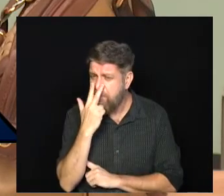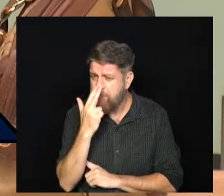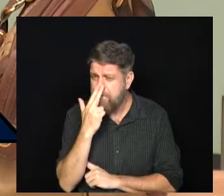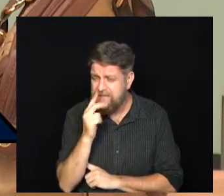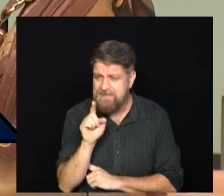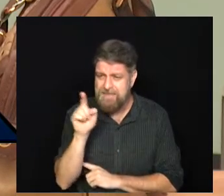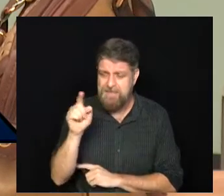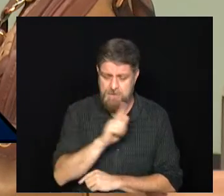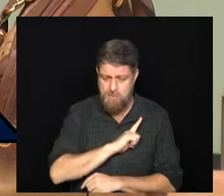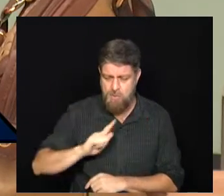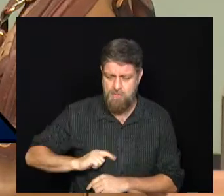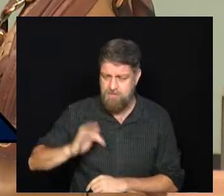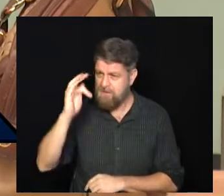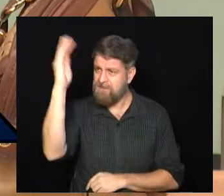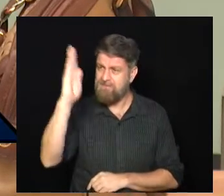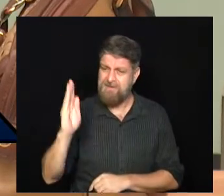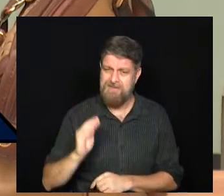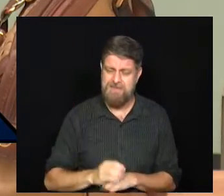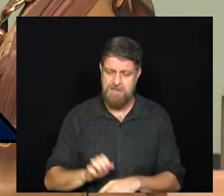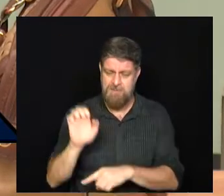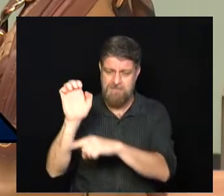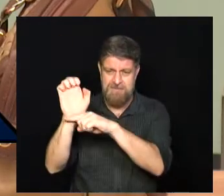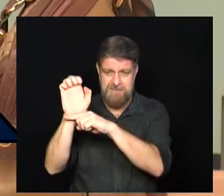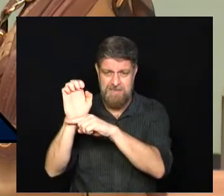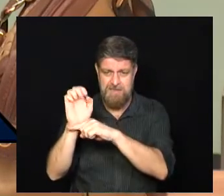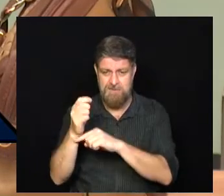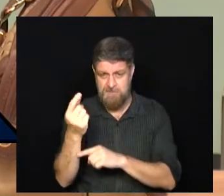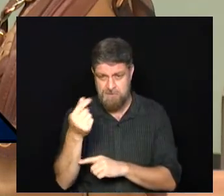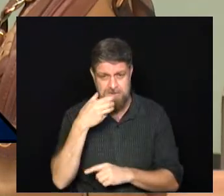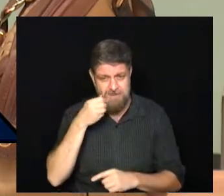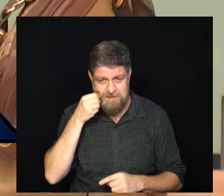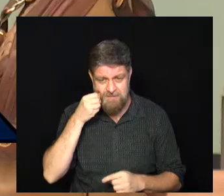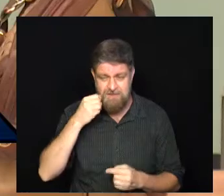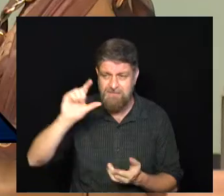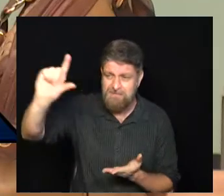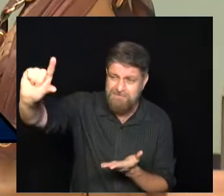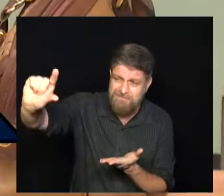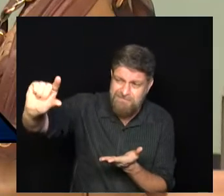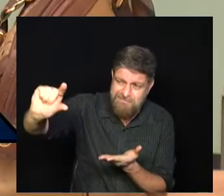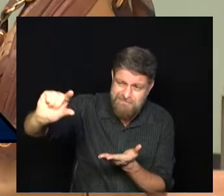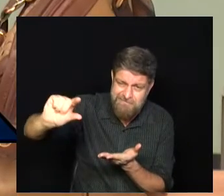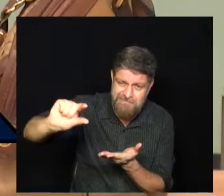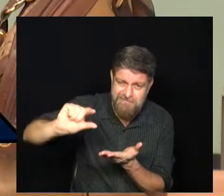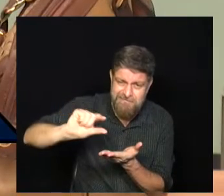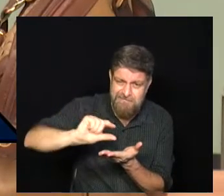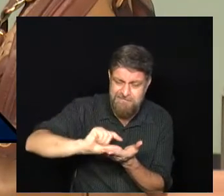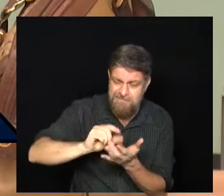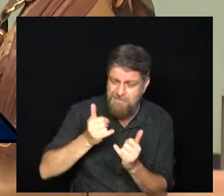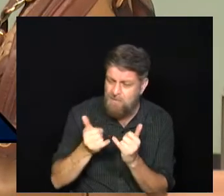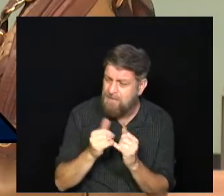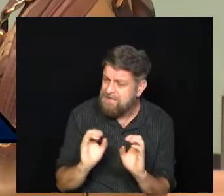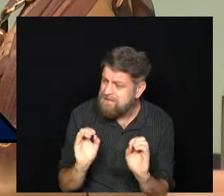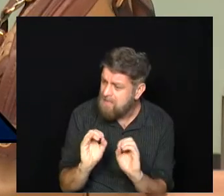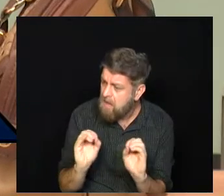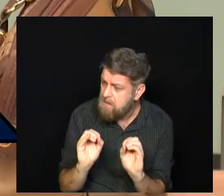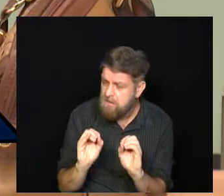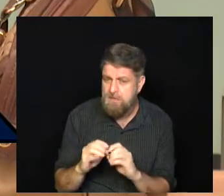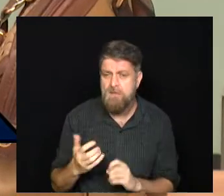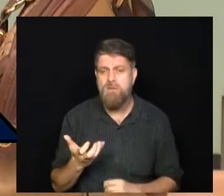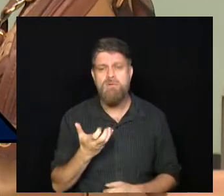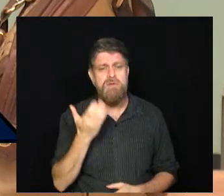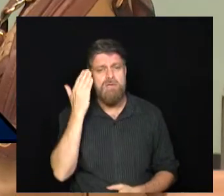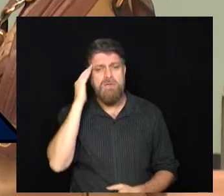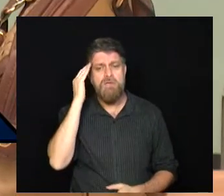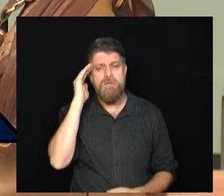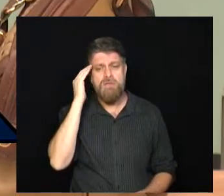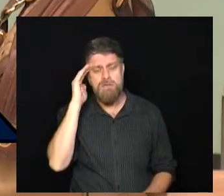repasses, né, estadual ou federal ou da União, não estão ocorrendo. E aí eu queria meio que